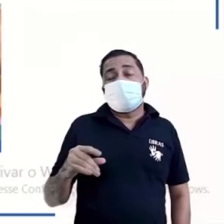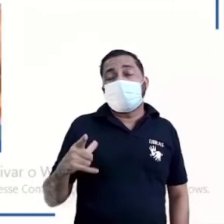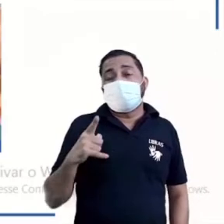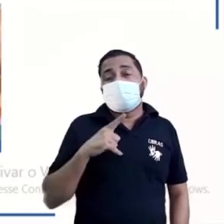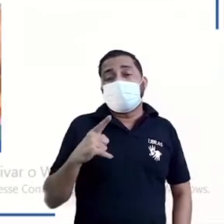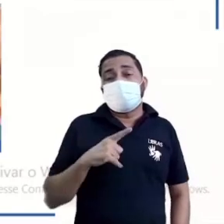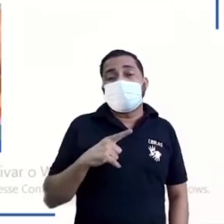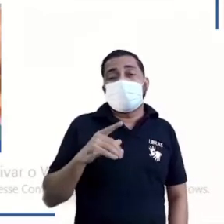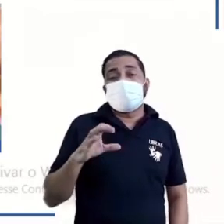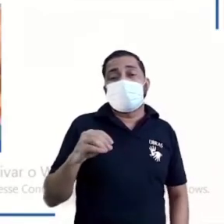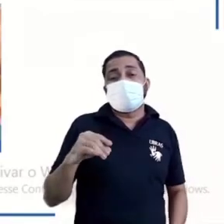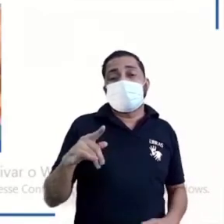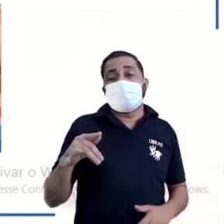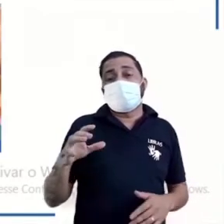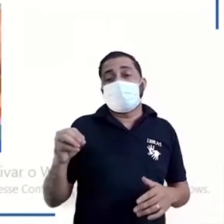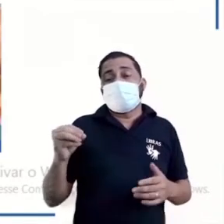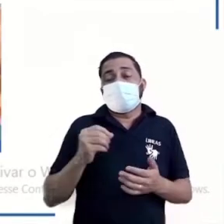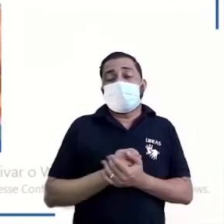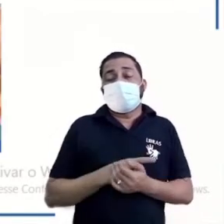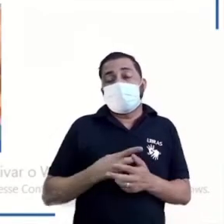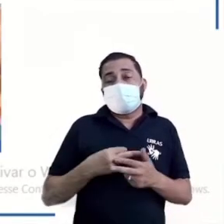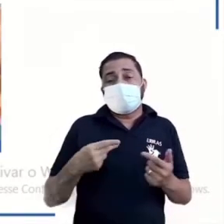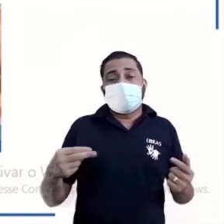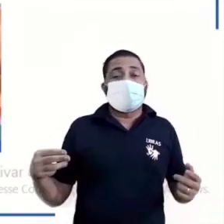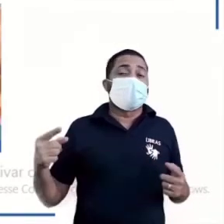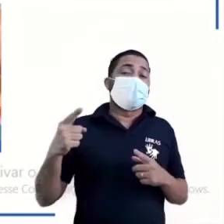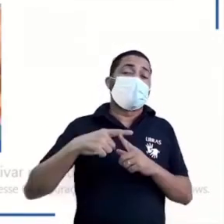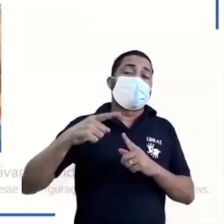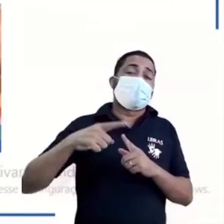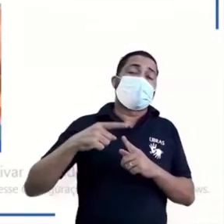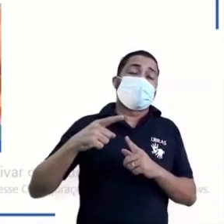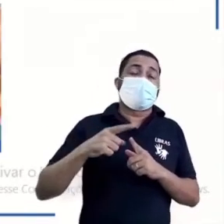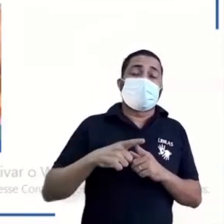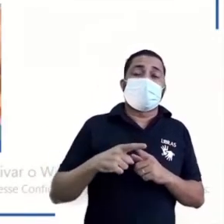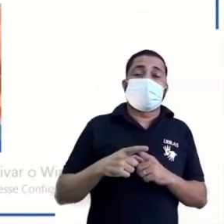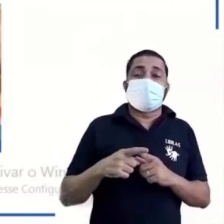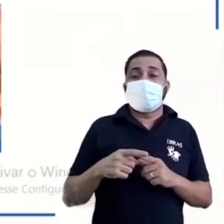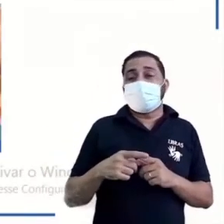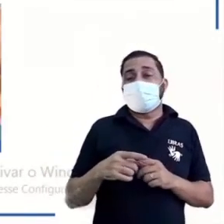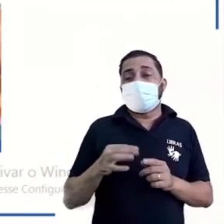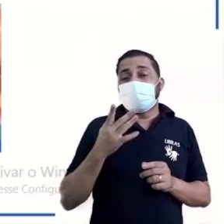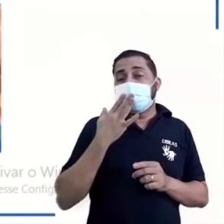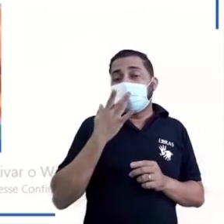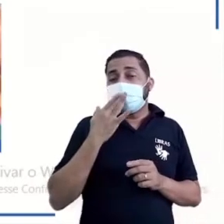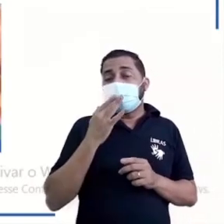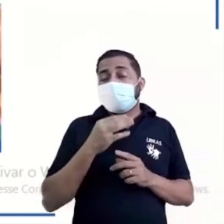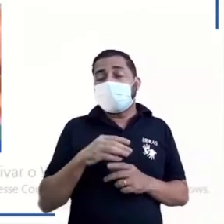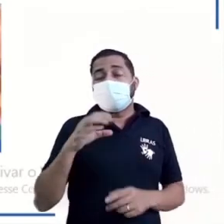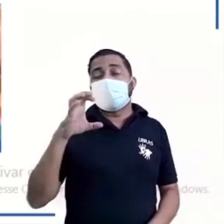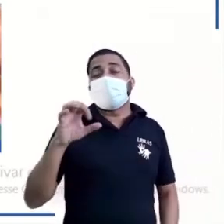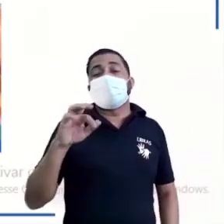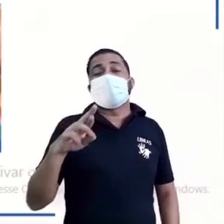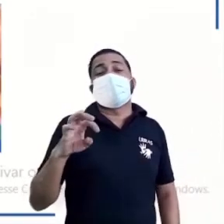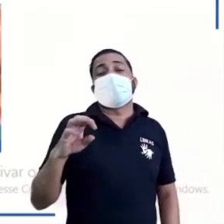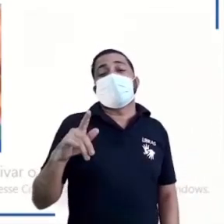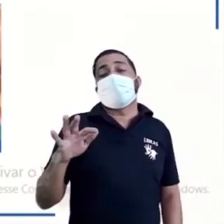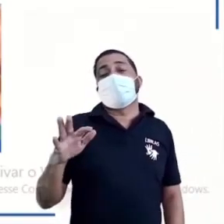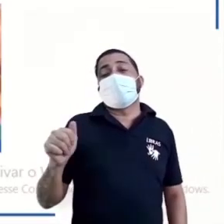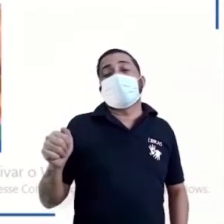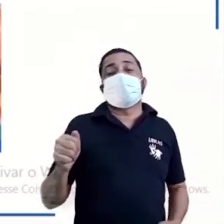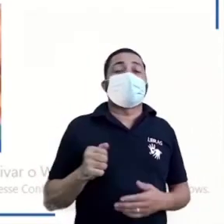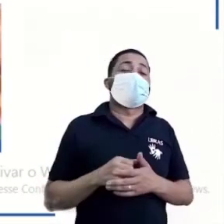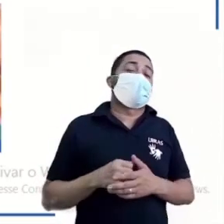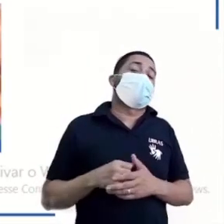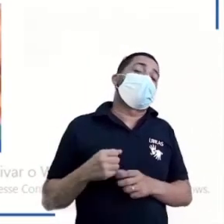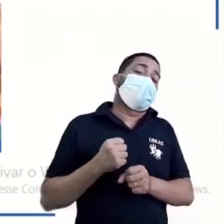uma emulsão de uma série de tipos de tinta. A serigrafia, né? Que a gente há uns